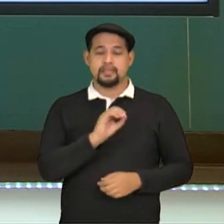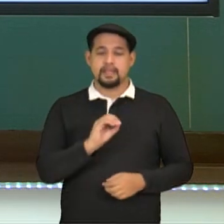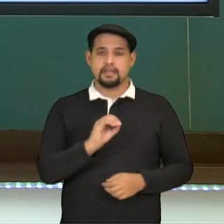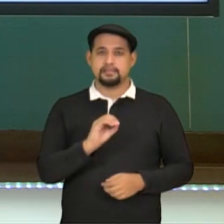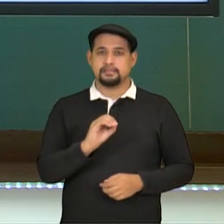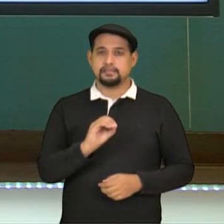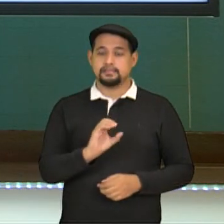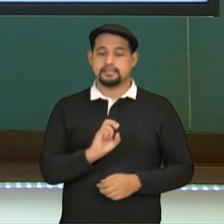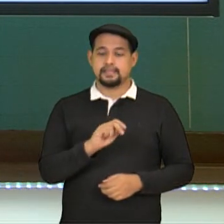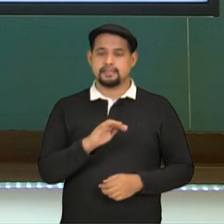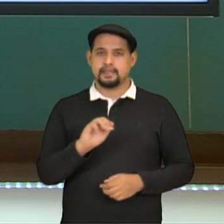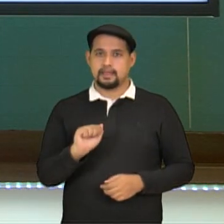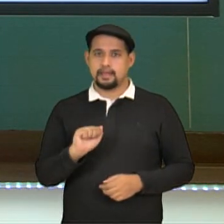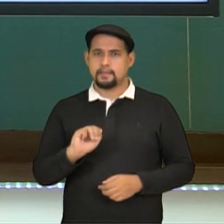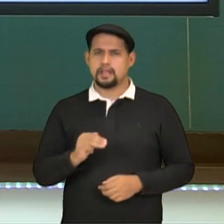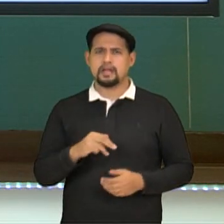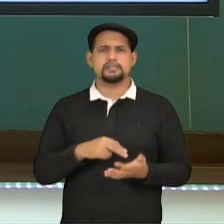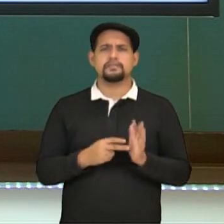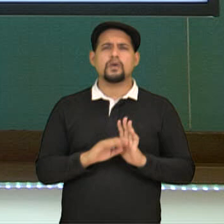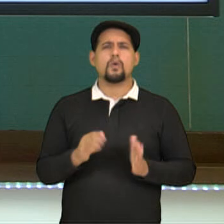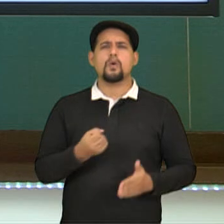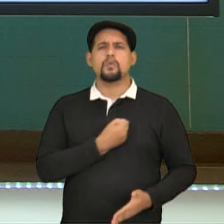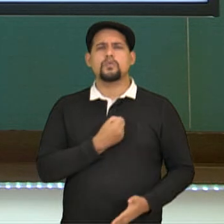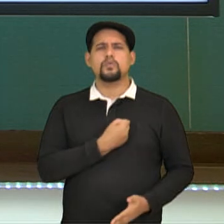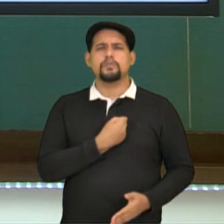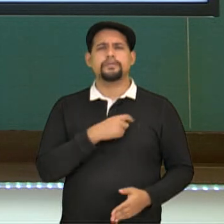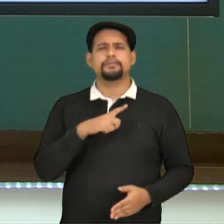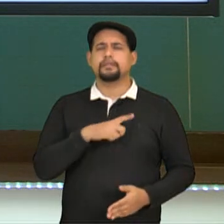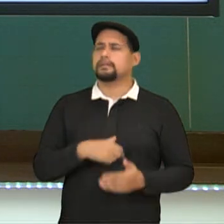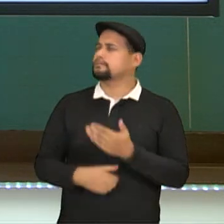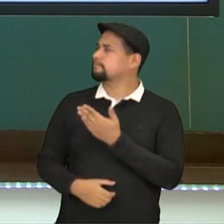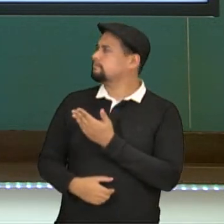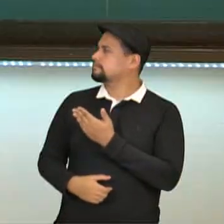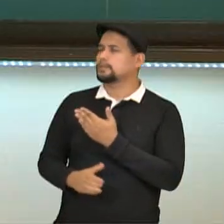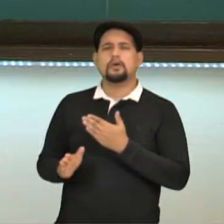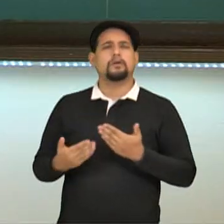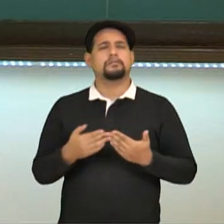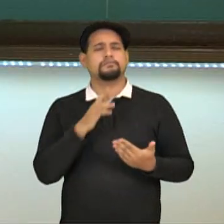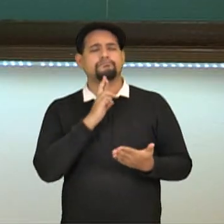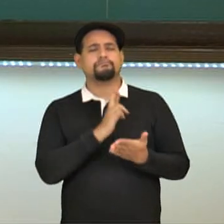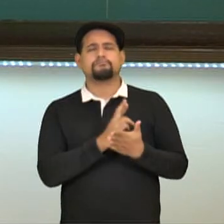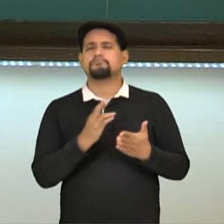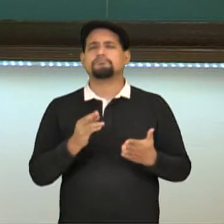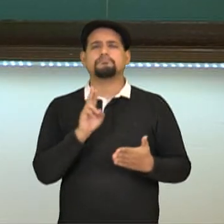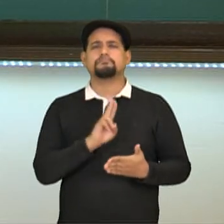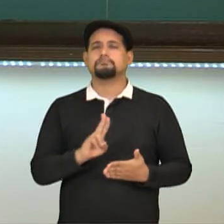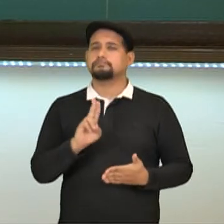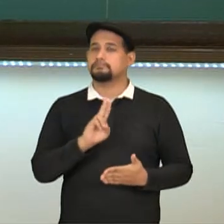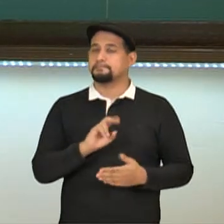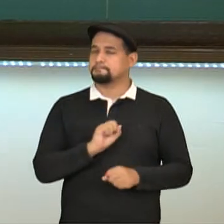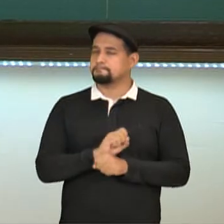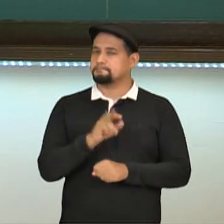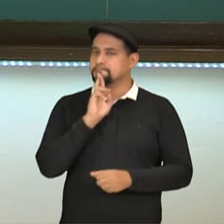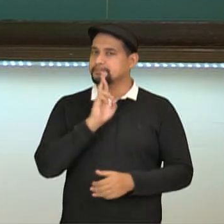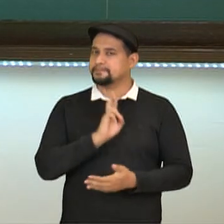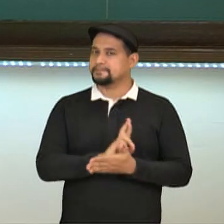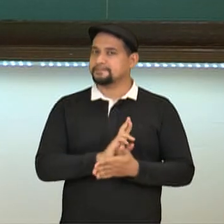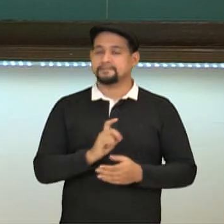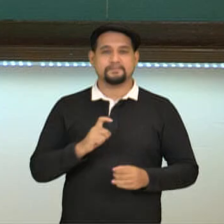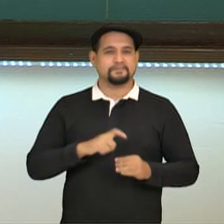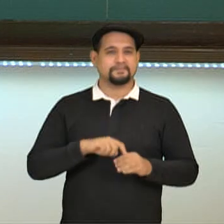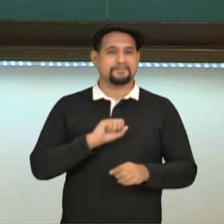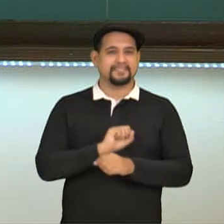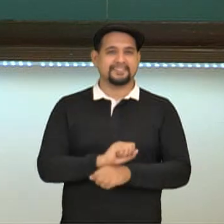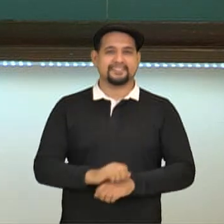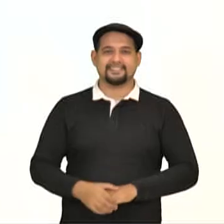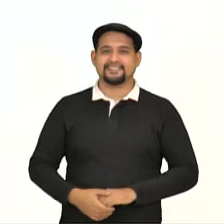de milhar corresponde a que número que eu formo? Ou que correspondência que eu tenho? Tempo para vocês e a gente